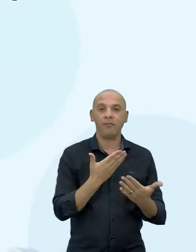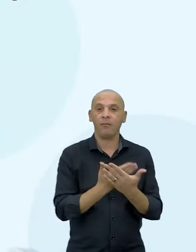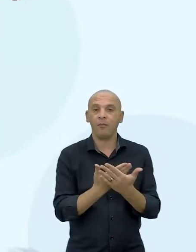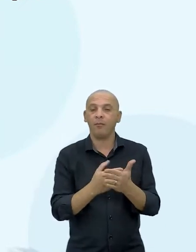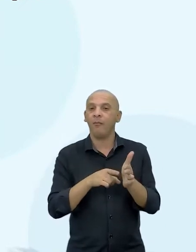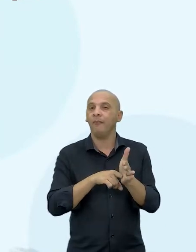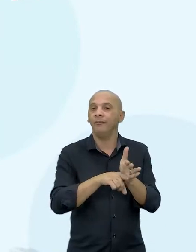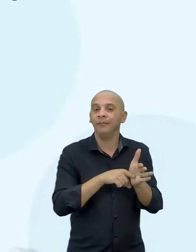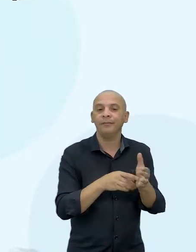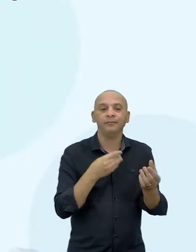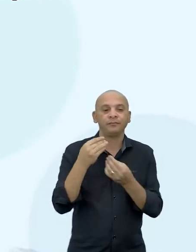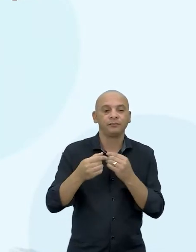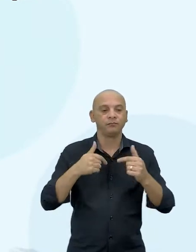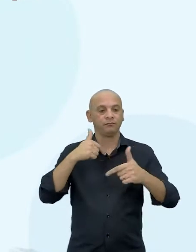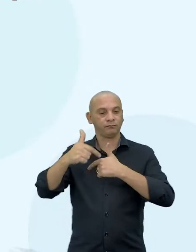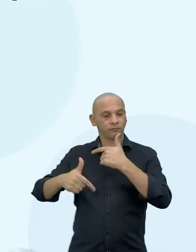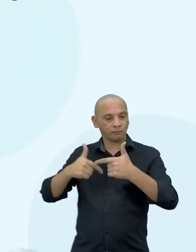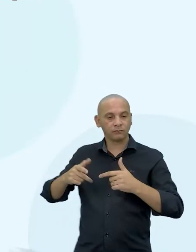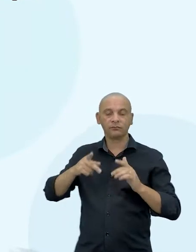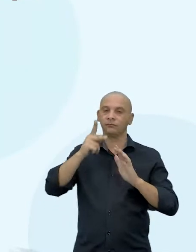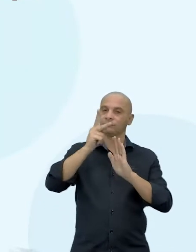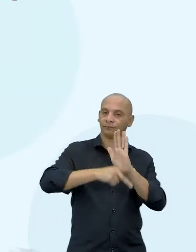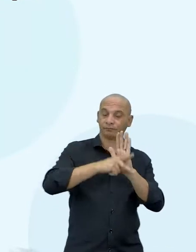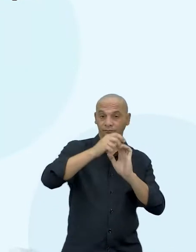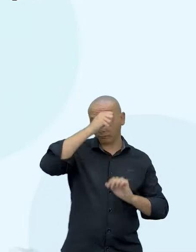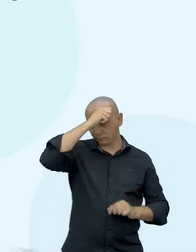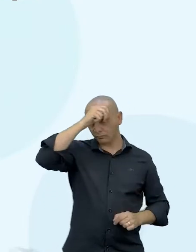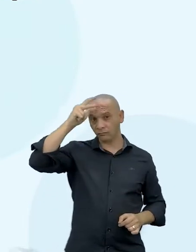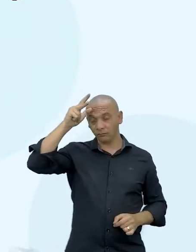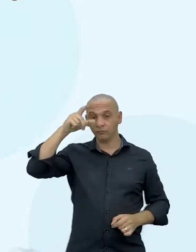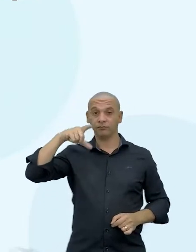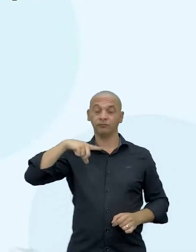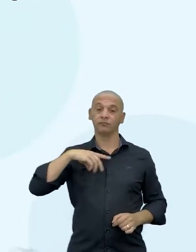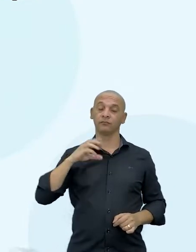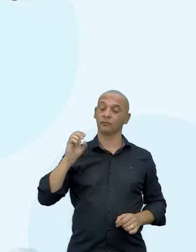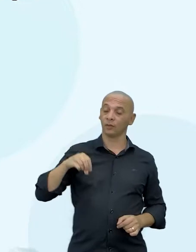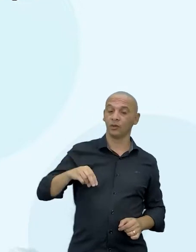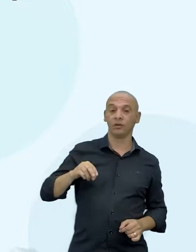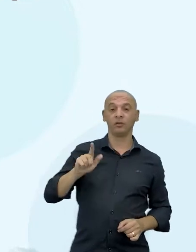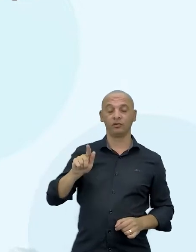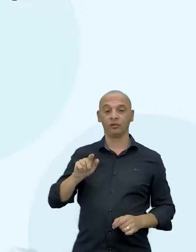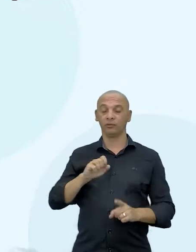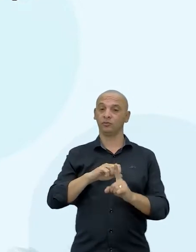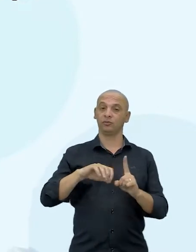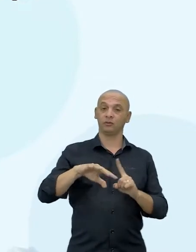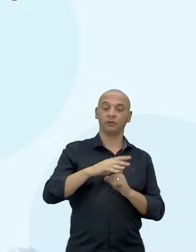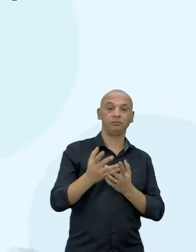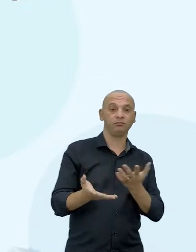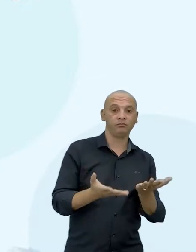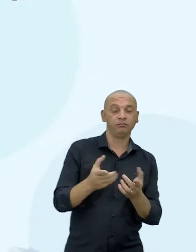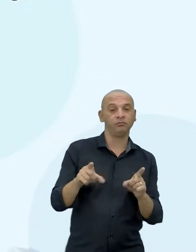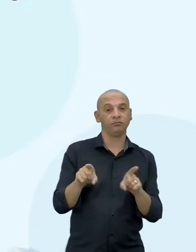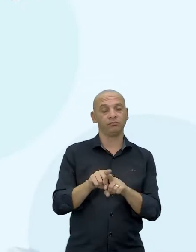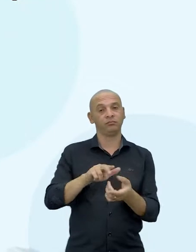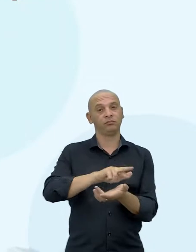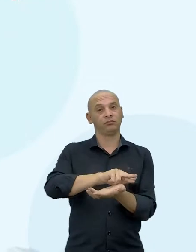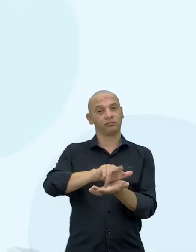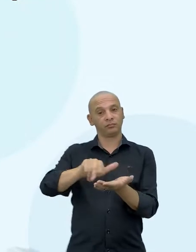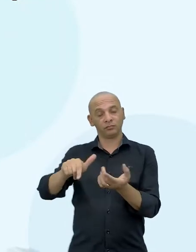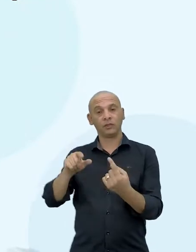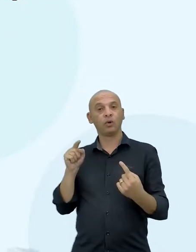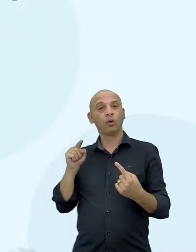sobre a legislação de segurança alimentar na última aula, né? Então, estudar se existe alguma ação, algum projeto